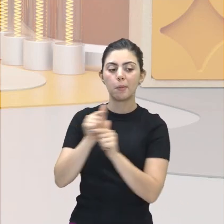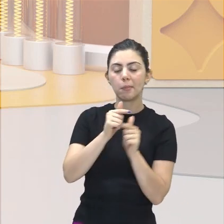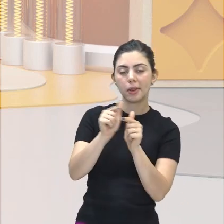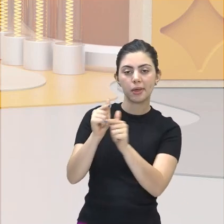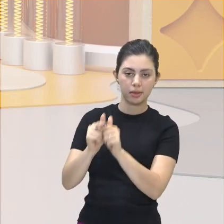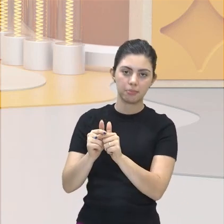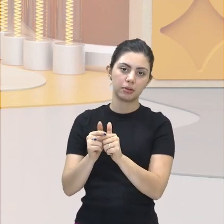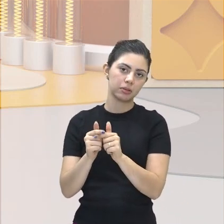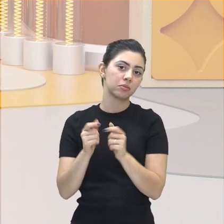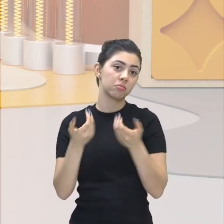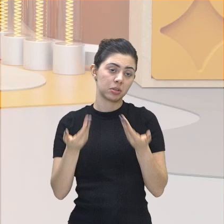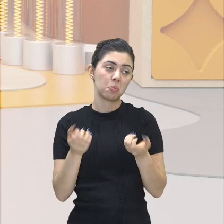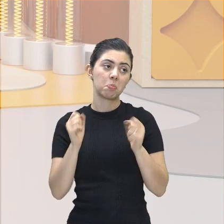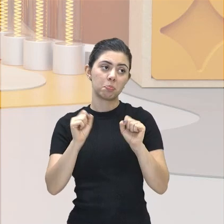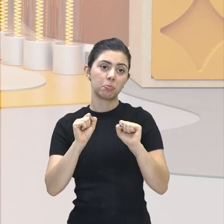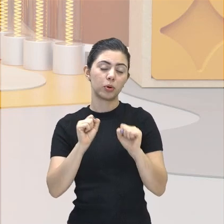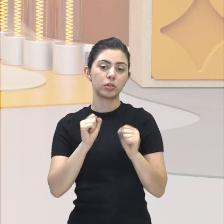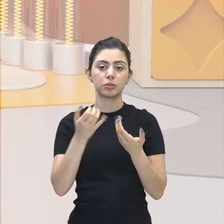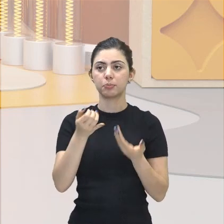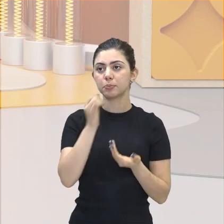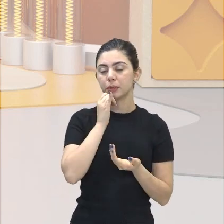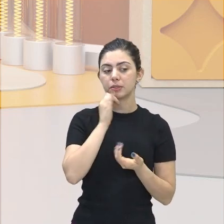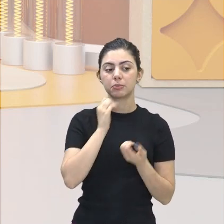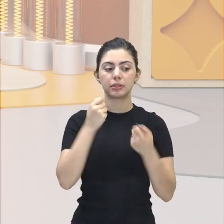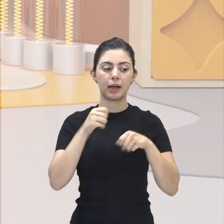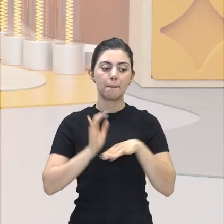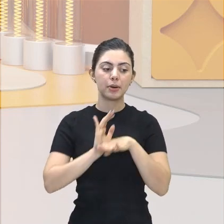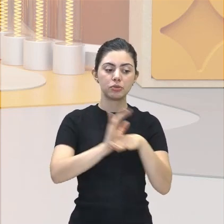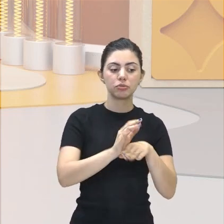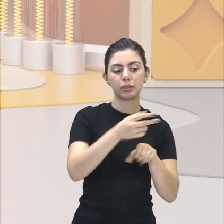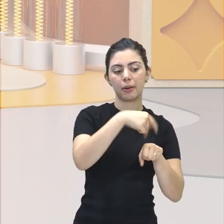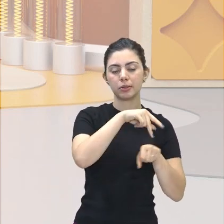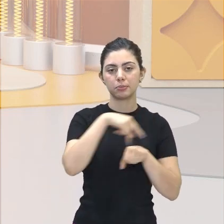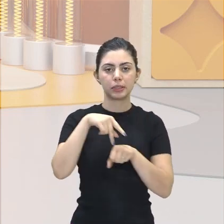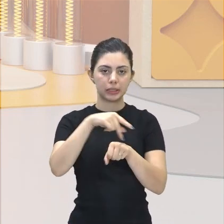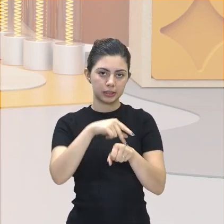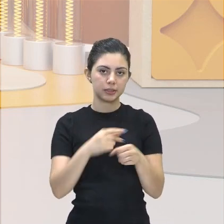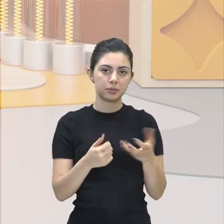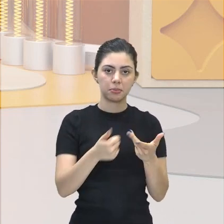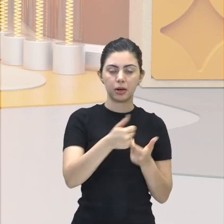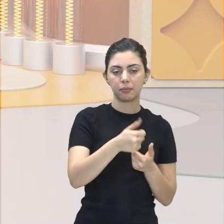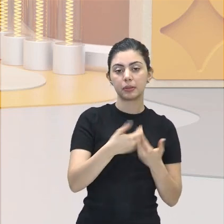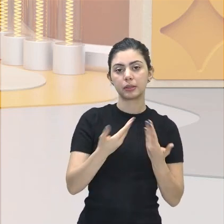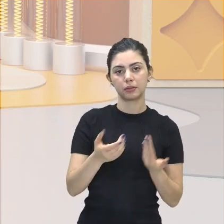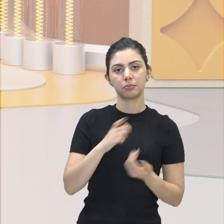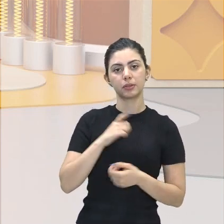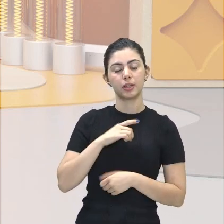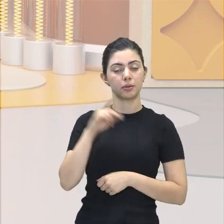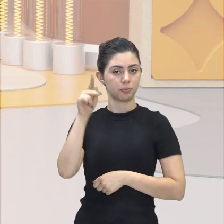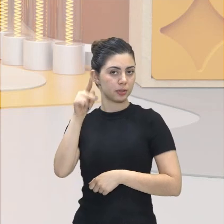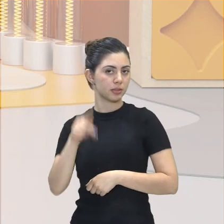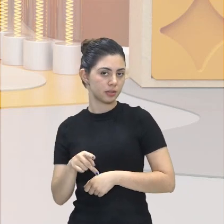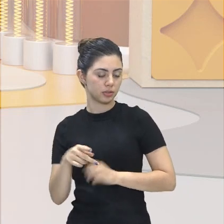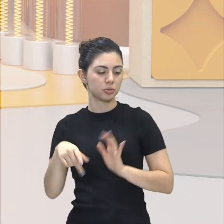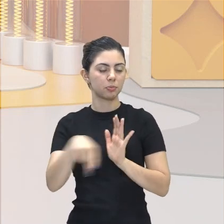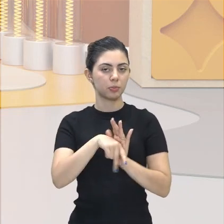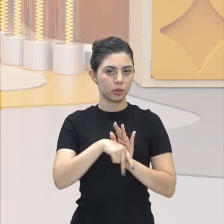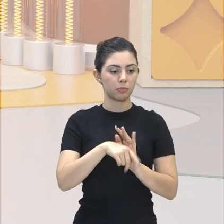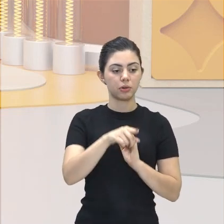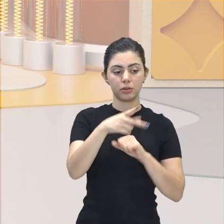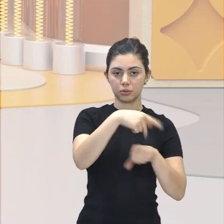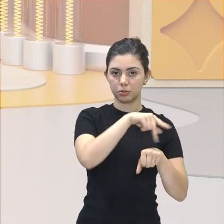podem estar causando ou que podem beneficiar os países. Né? Os presidentes são os presidentes dos países, desses países aí